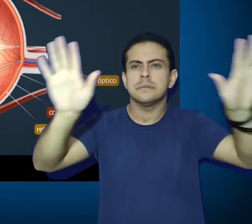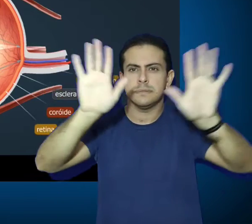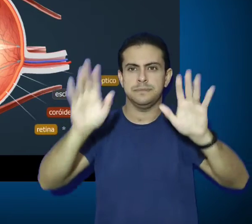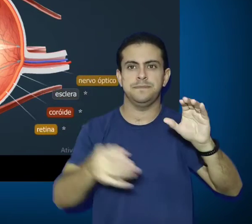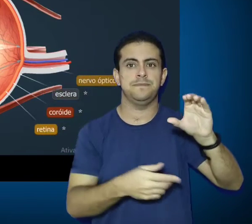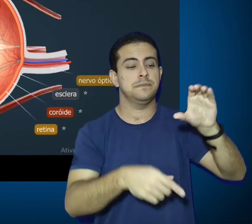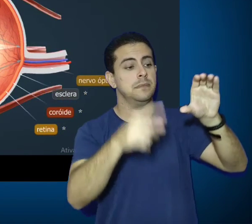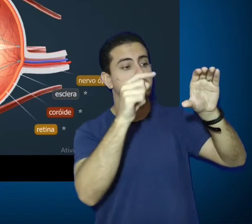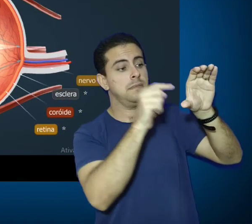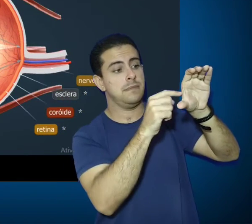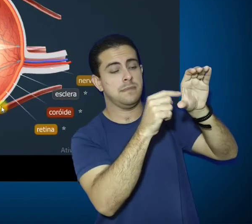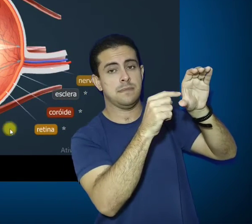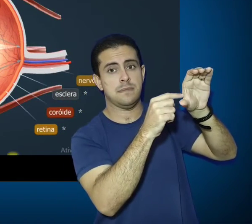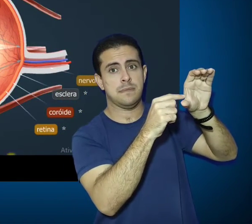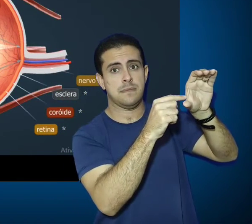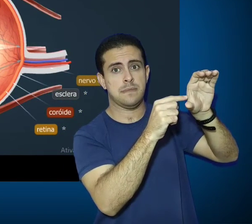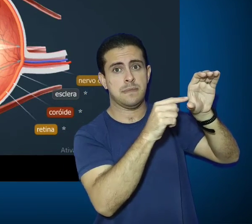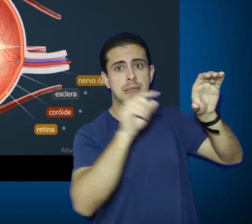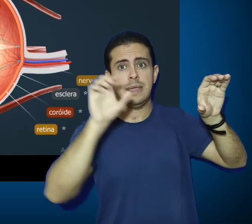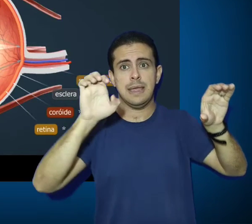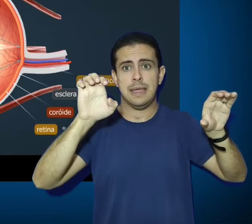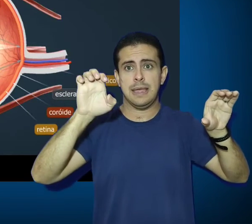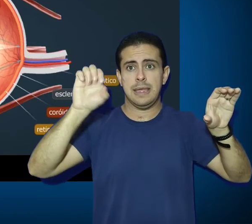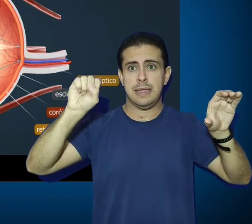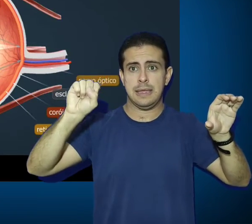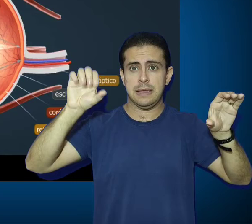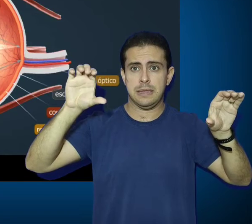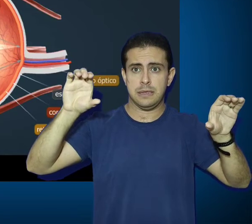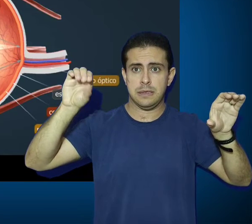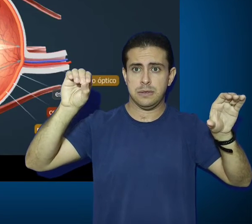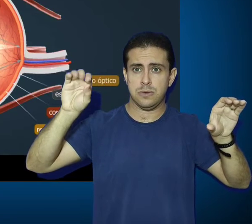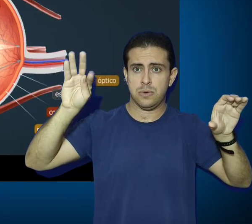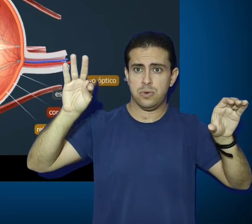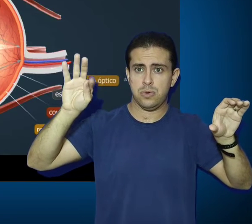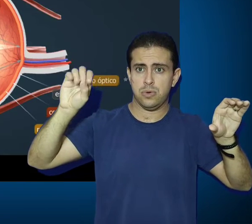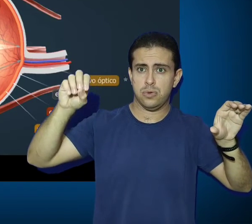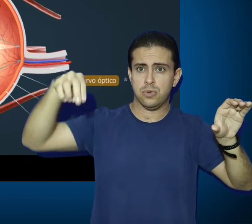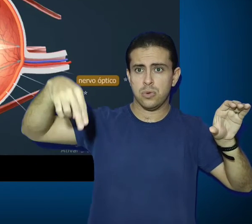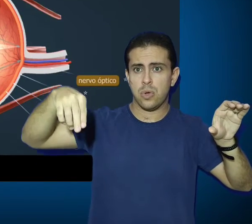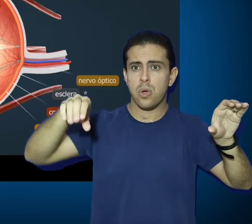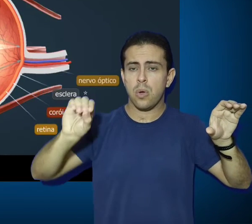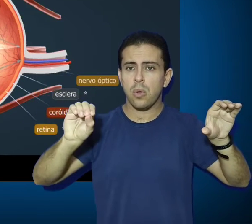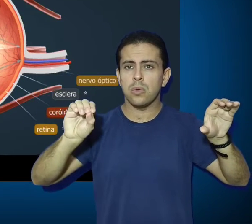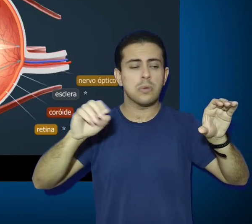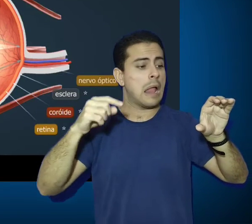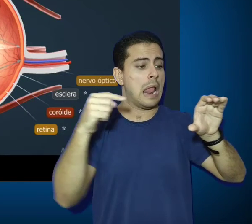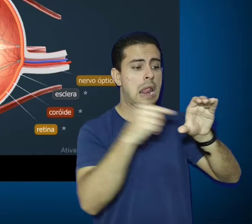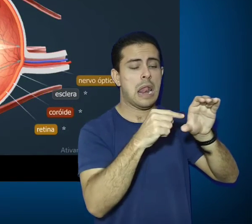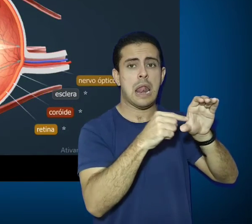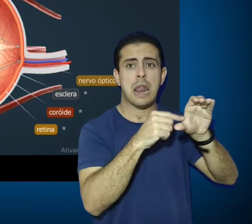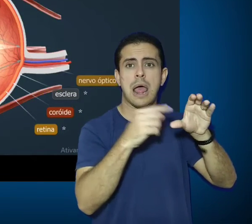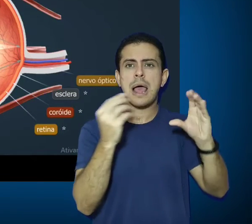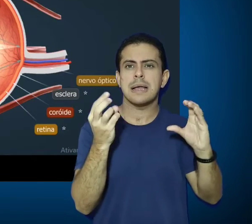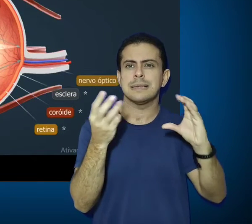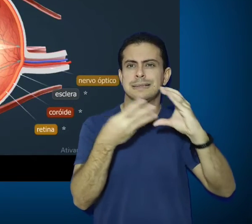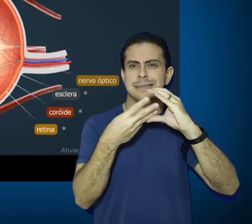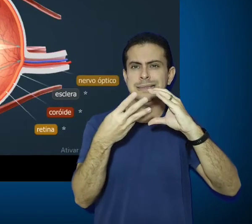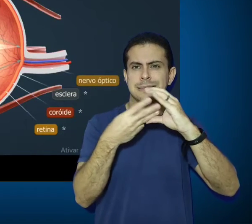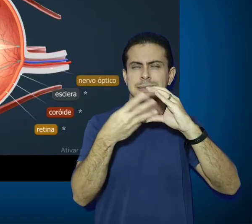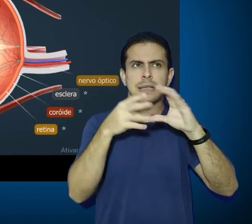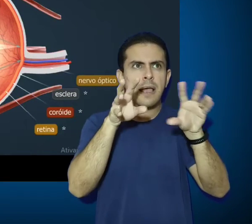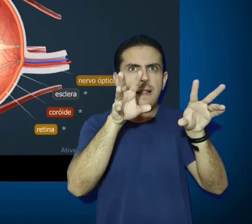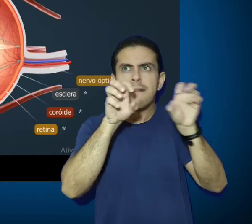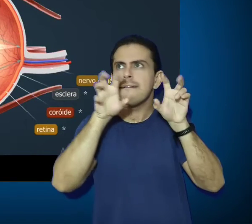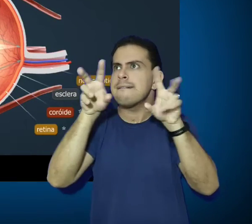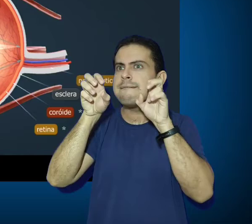Escotoma. É uma área cega. É chamada assim de área cega porque ela fica sobre uma região que não contém receptores